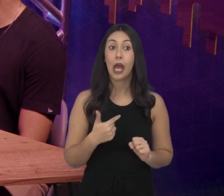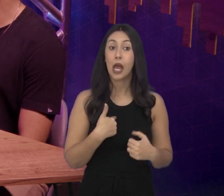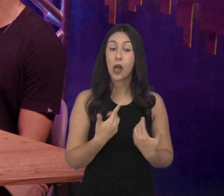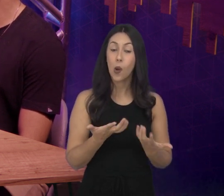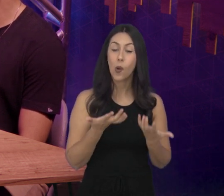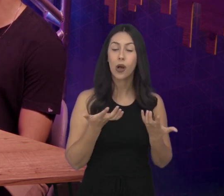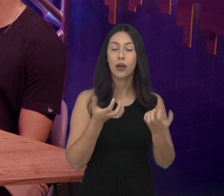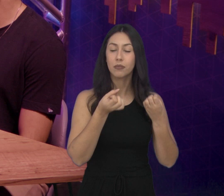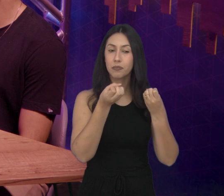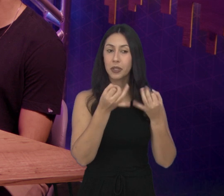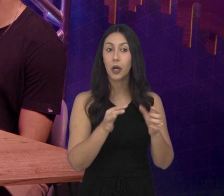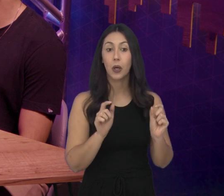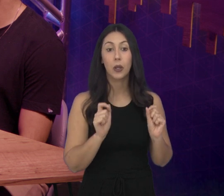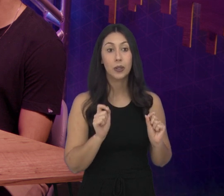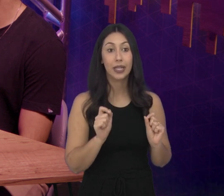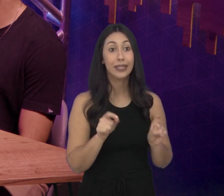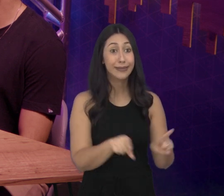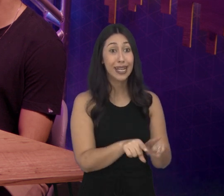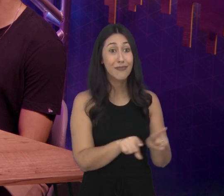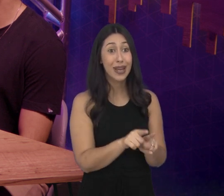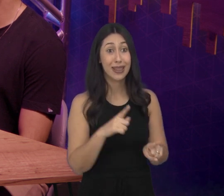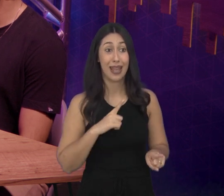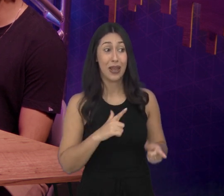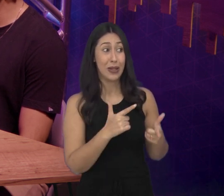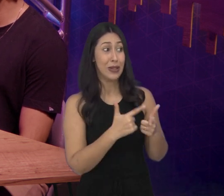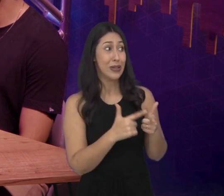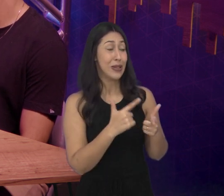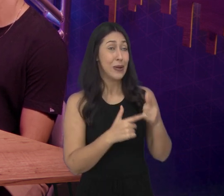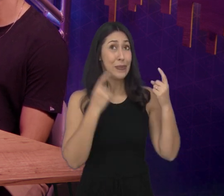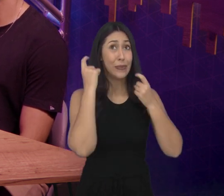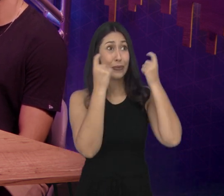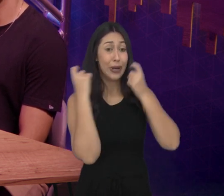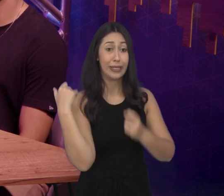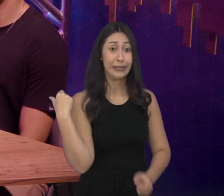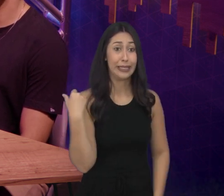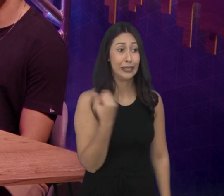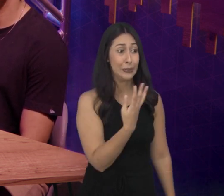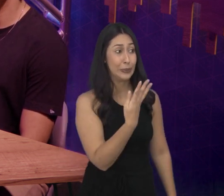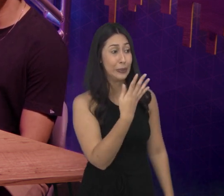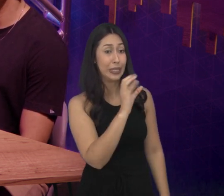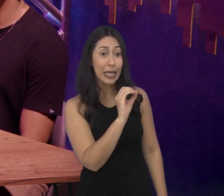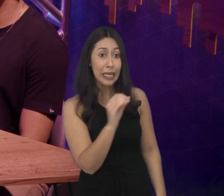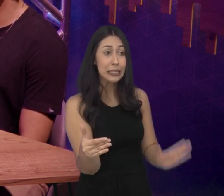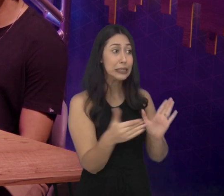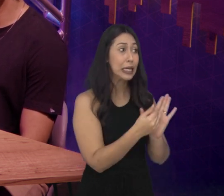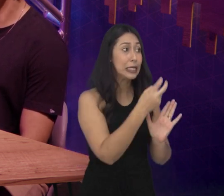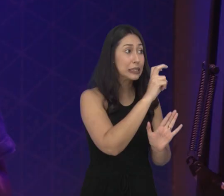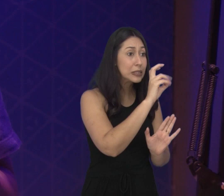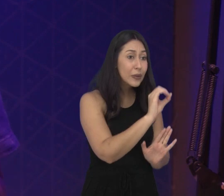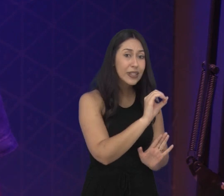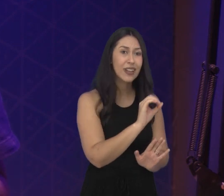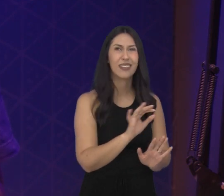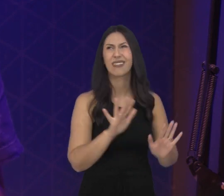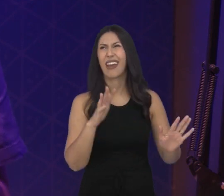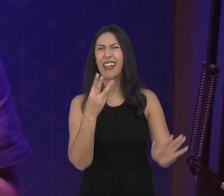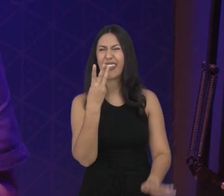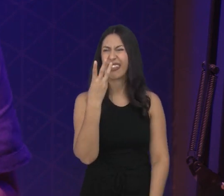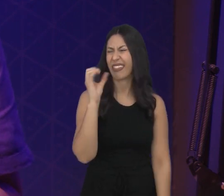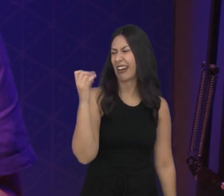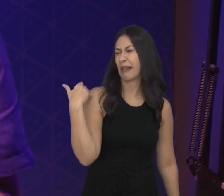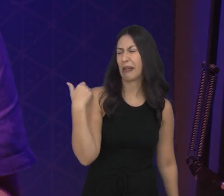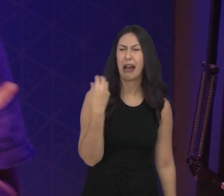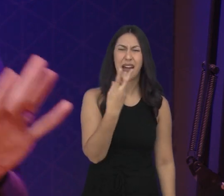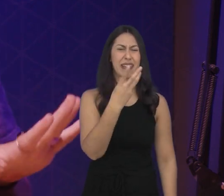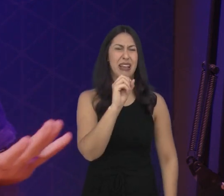crise dos 30, eu queria só introduzir falando sobre a crise da meia-idade. Porque assim, tem muita gente que fala que isso aí de crise dos